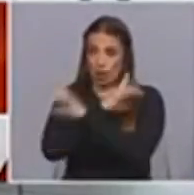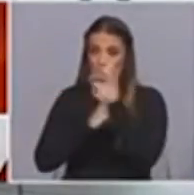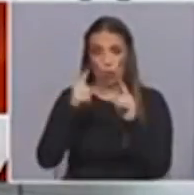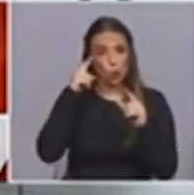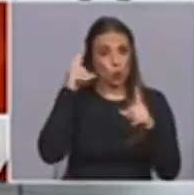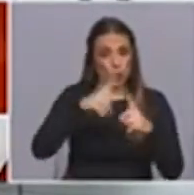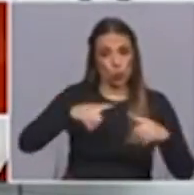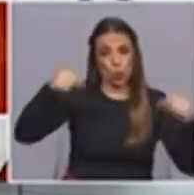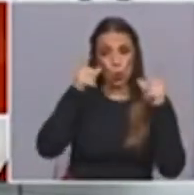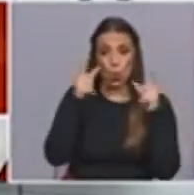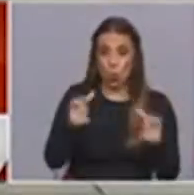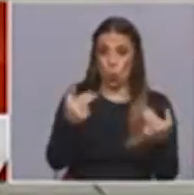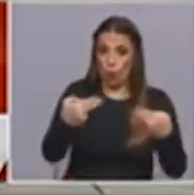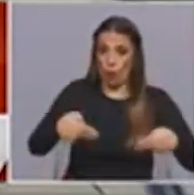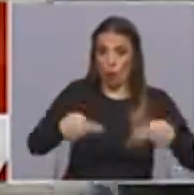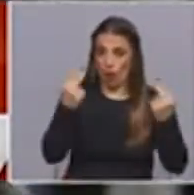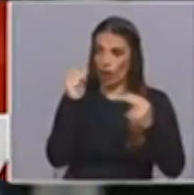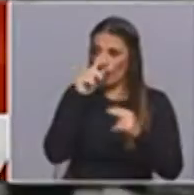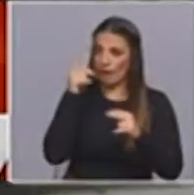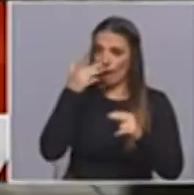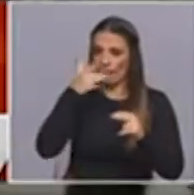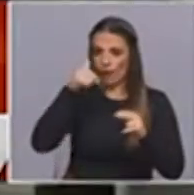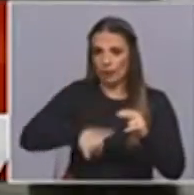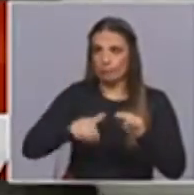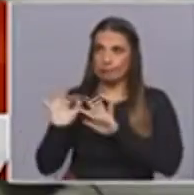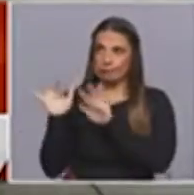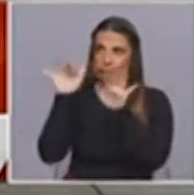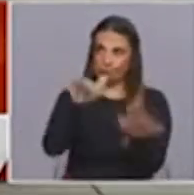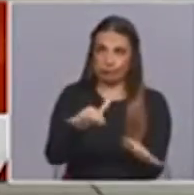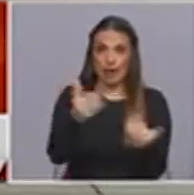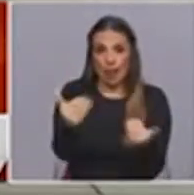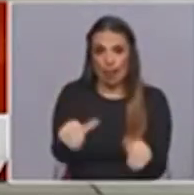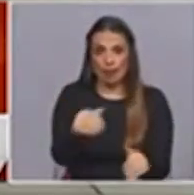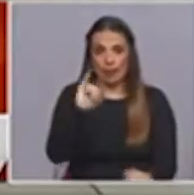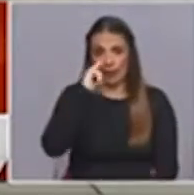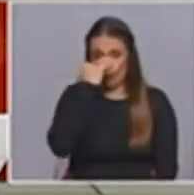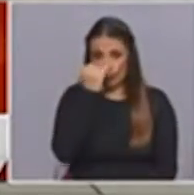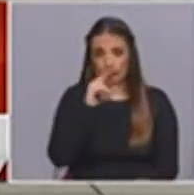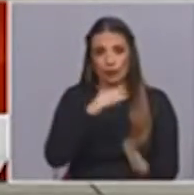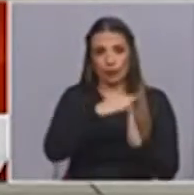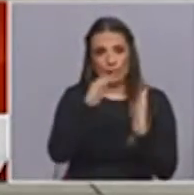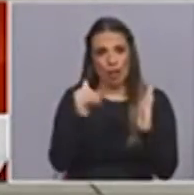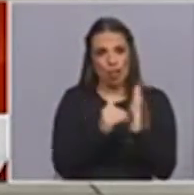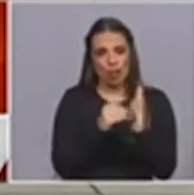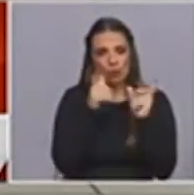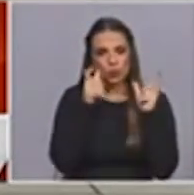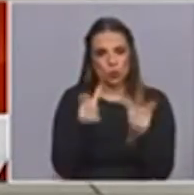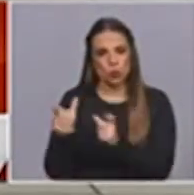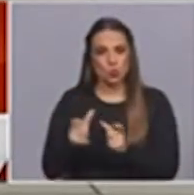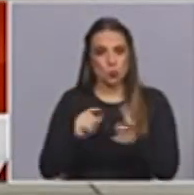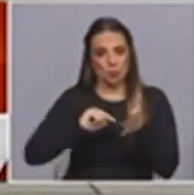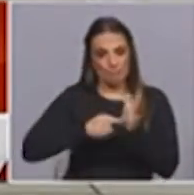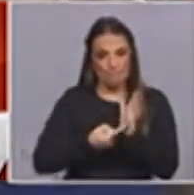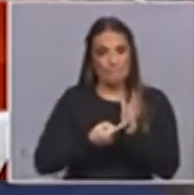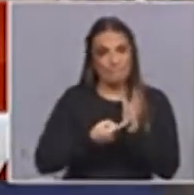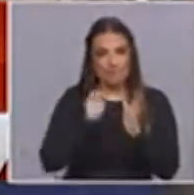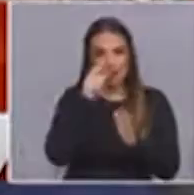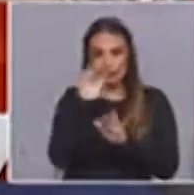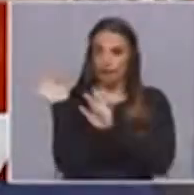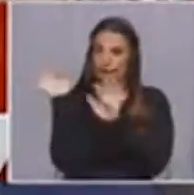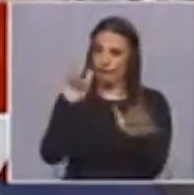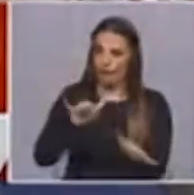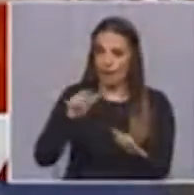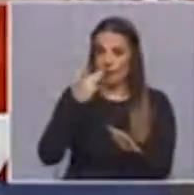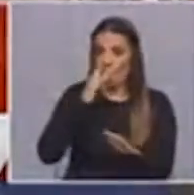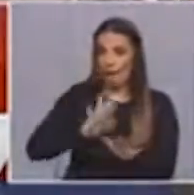os controles nas fronteiras para visitantes oriundos da África do Sul já é índia Nova Zelândia determinar um controle e testes rigorosos a Viajantes que